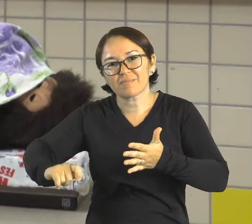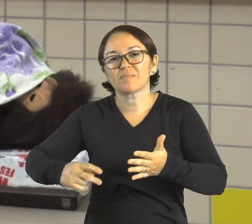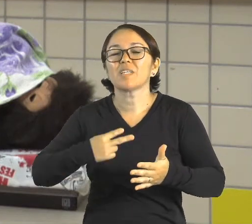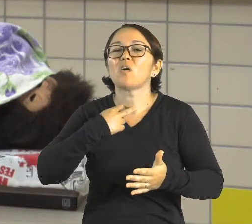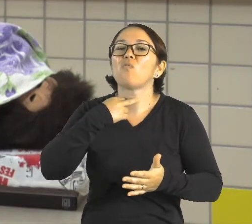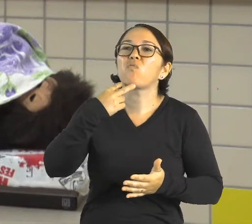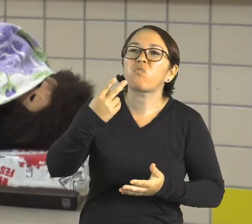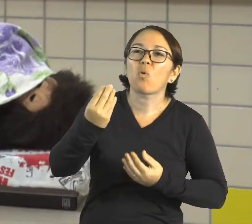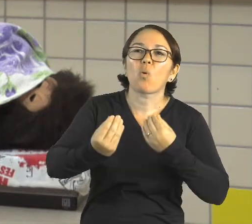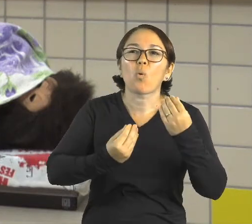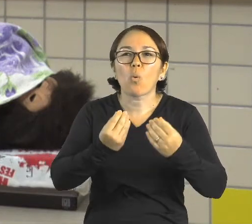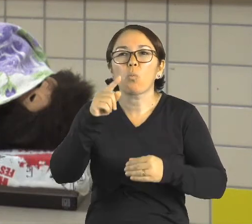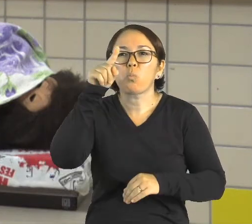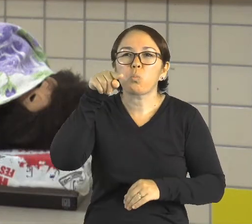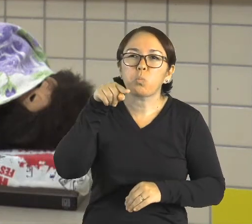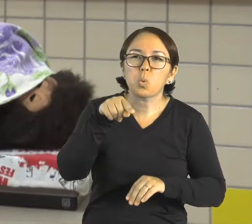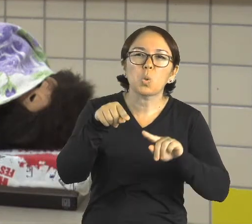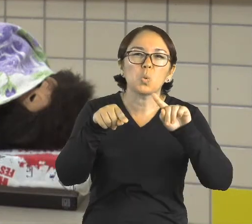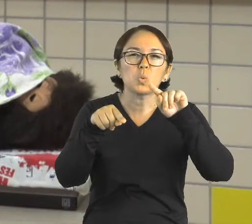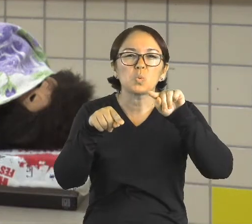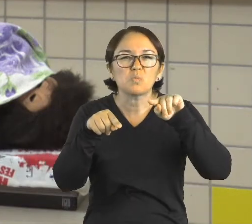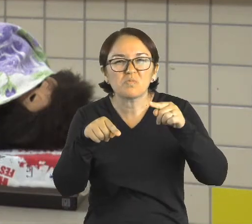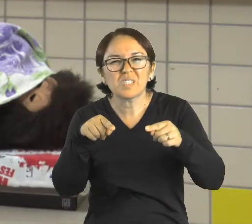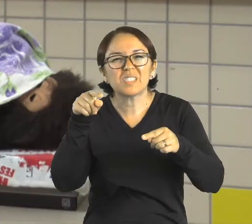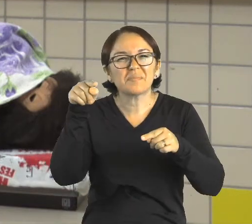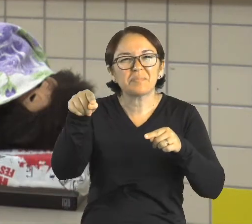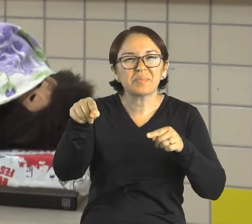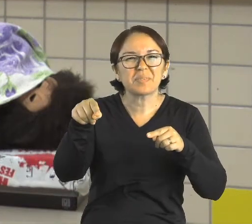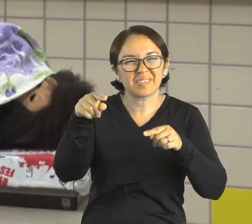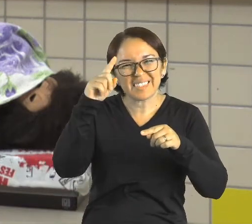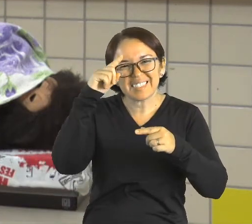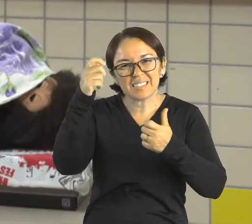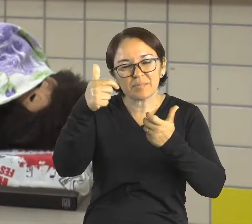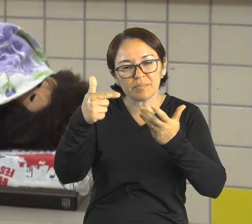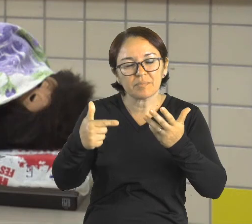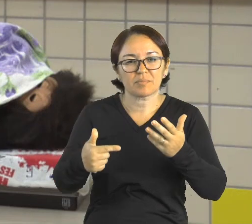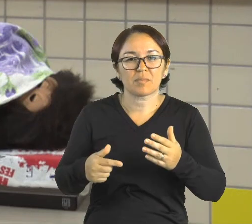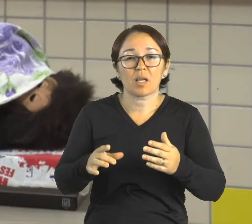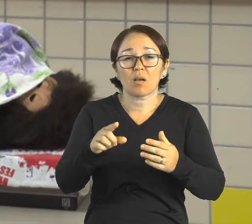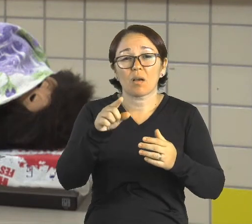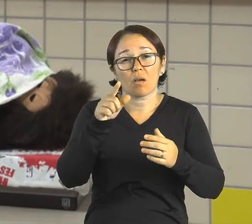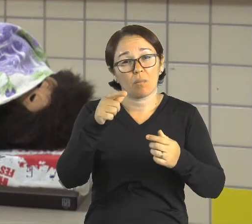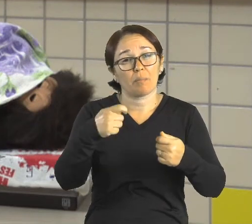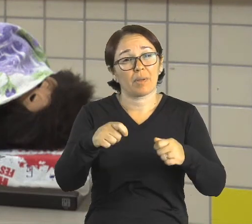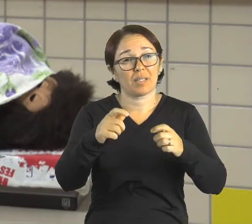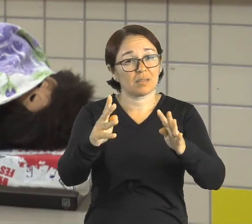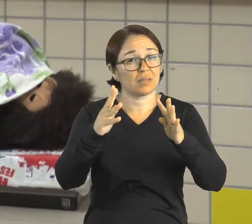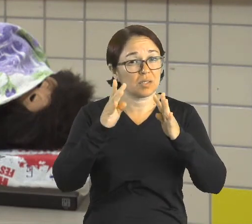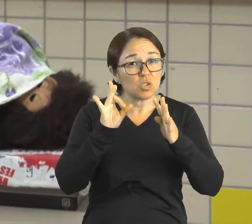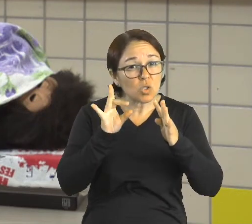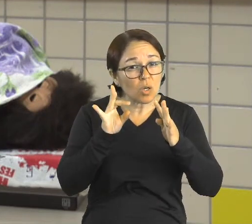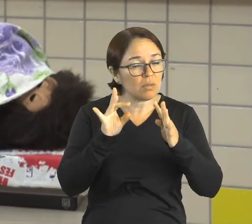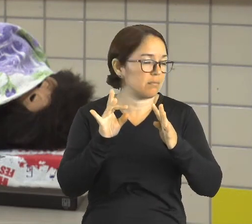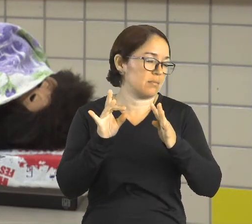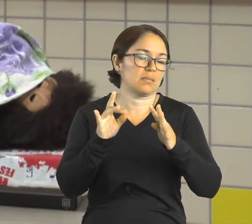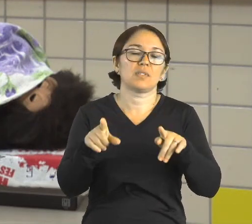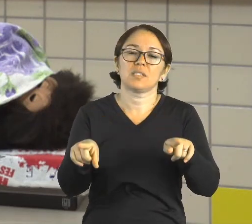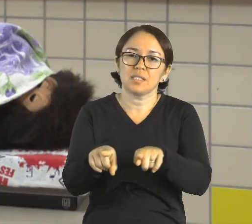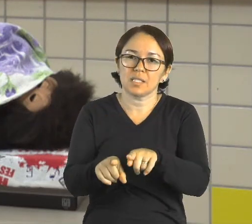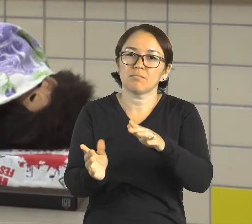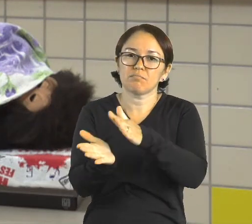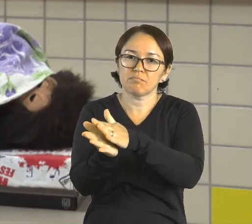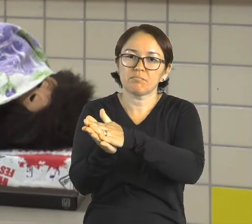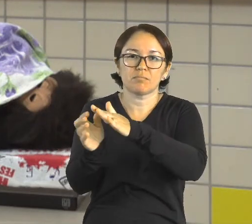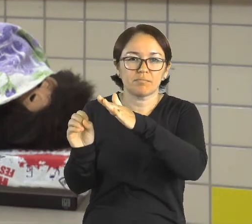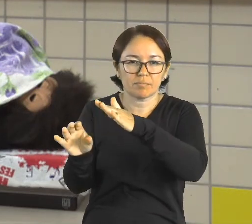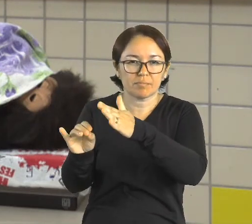na pontuação. Mas não esqueçam, crianças, não é o suficiente só assistir a aula. Vocês precisam acessar a plataforma, fazer as